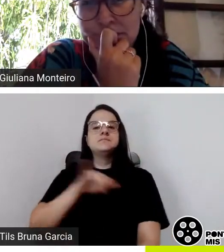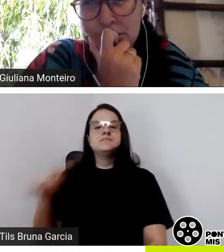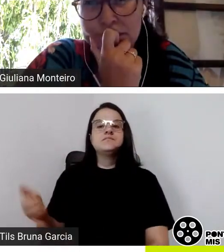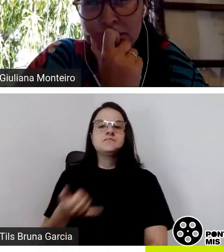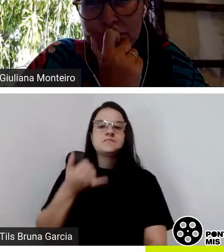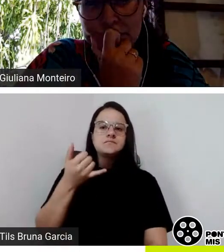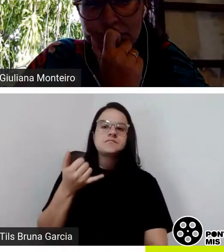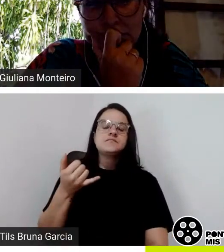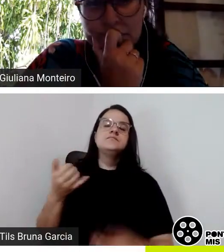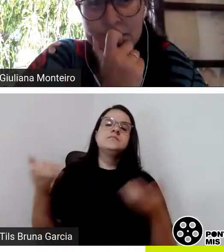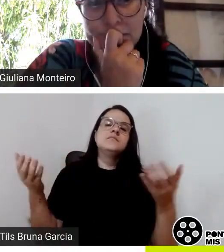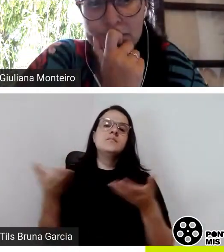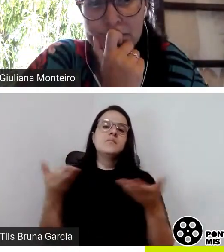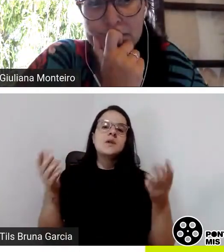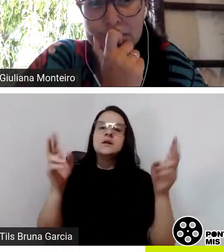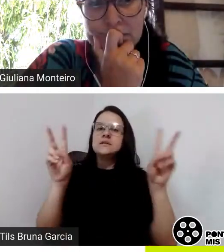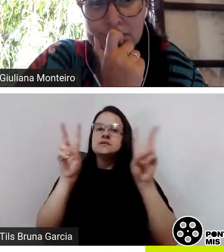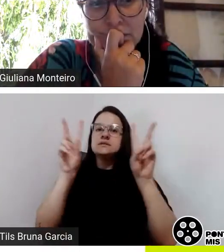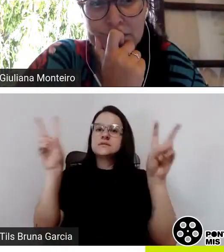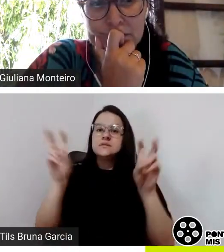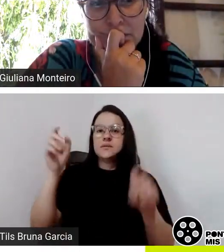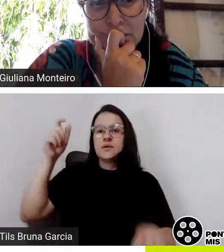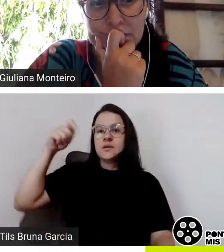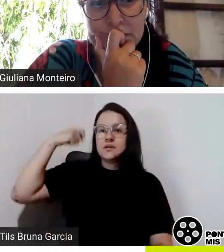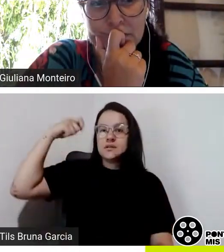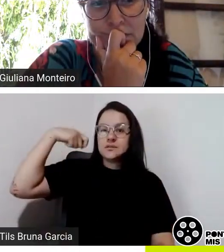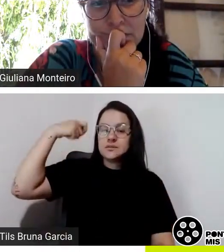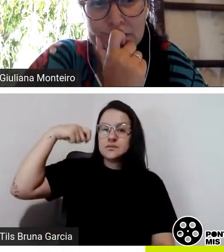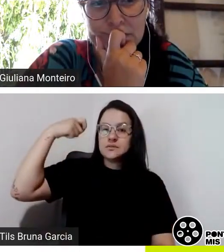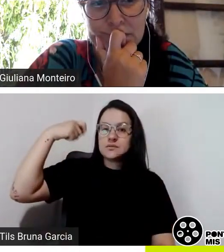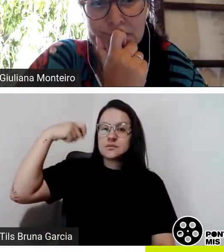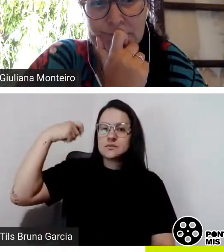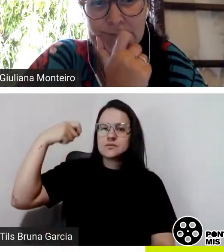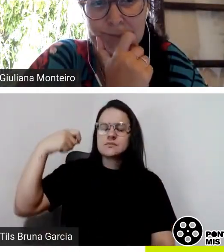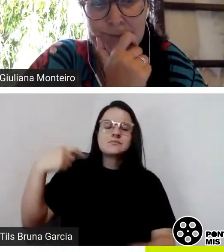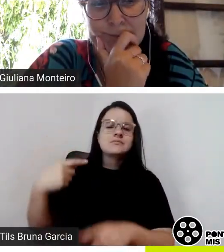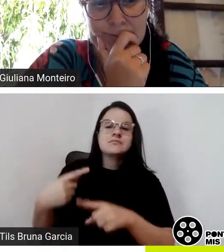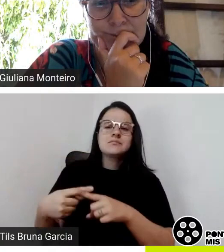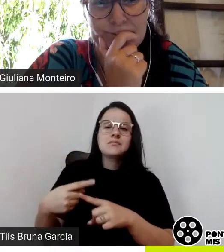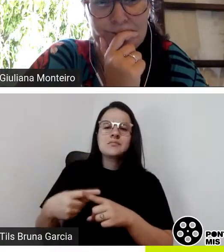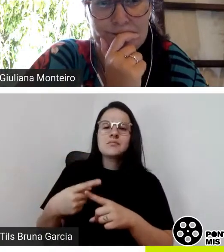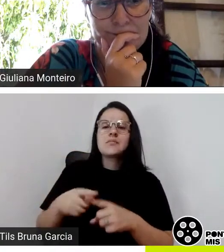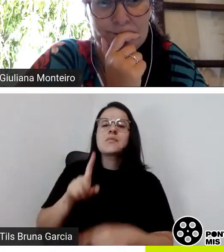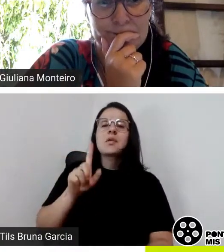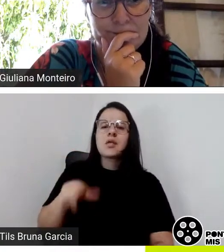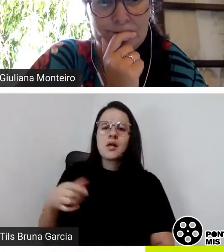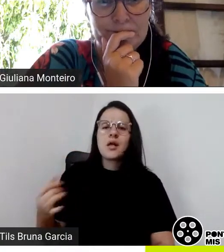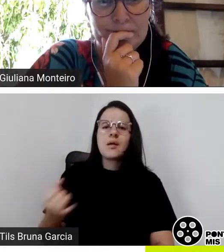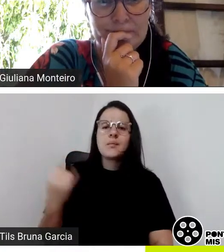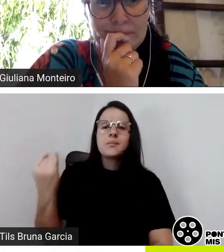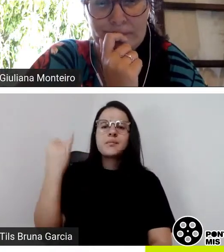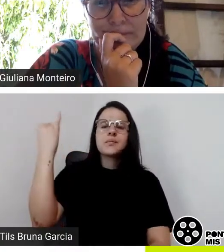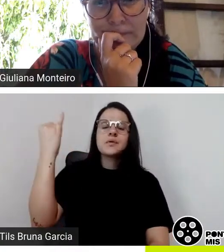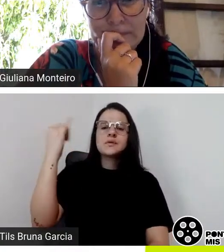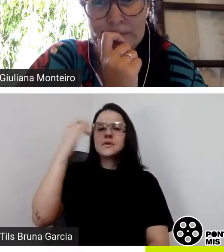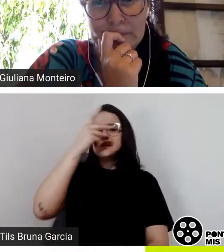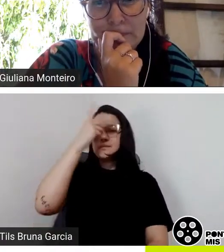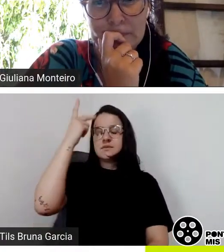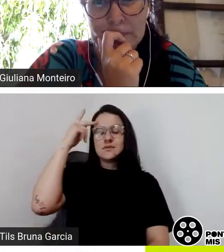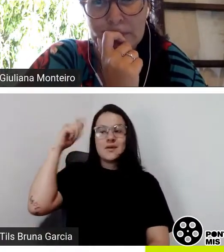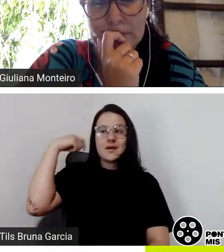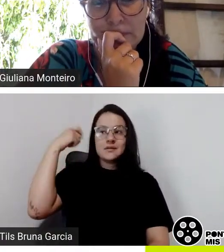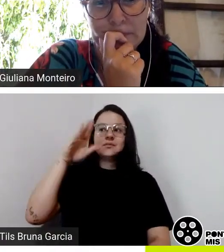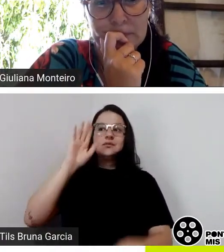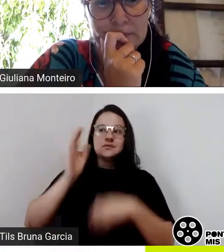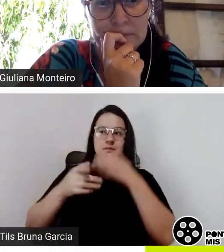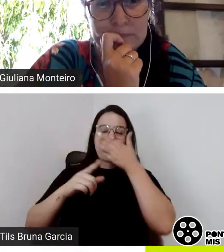também, a questão desses atores. Por que isso foi importante ter esses atores que já eram reconhecidos na